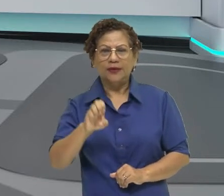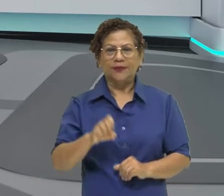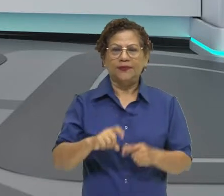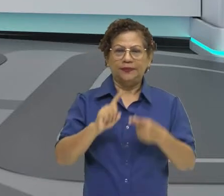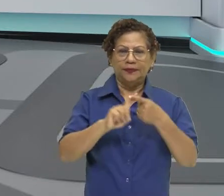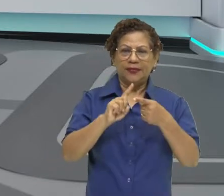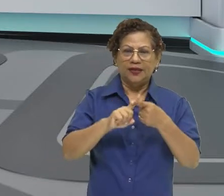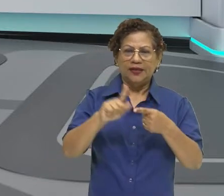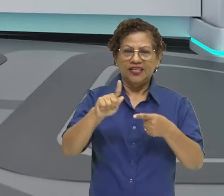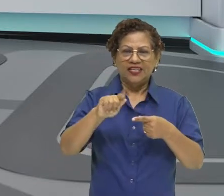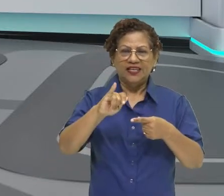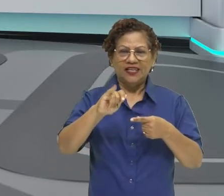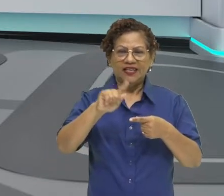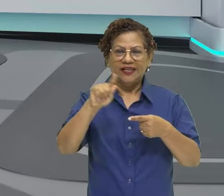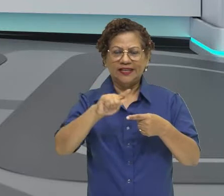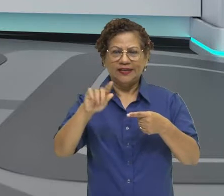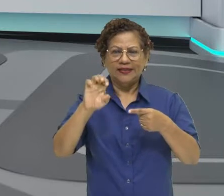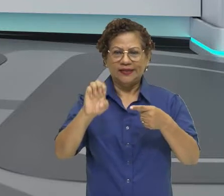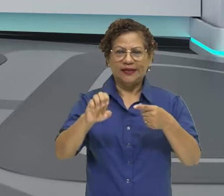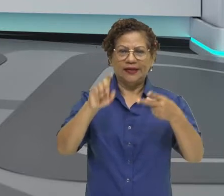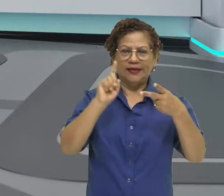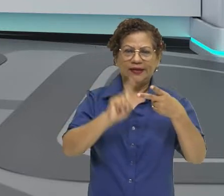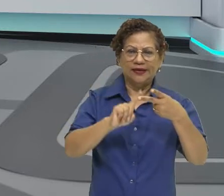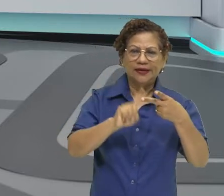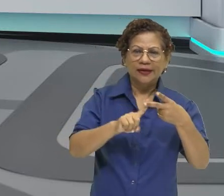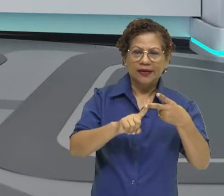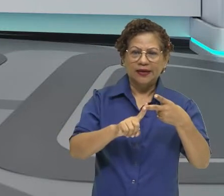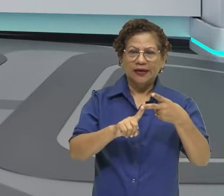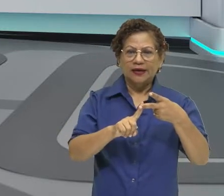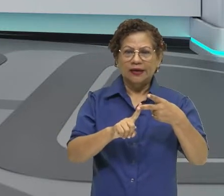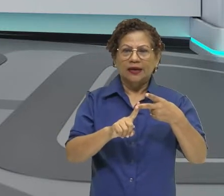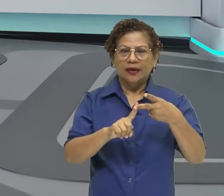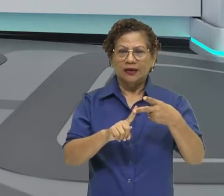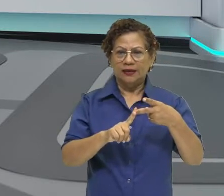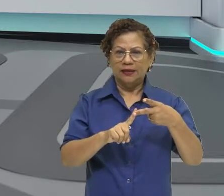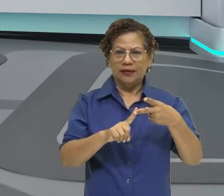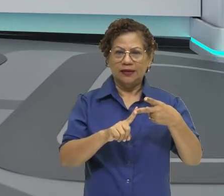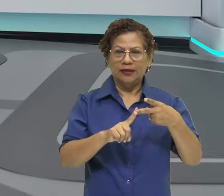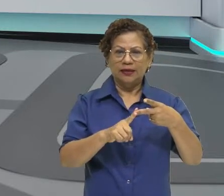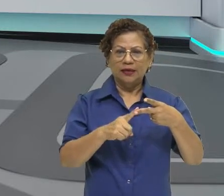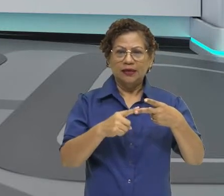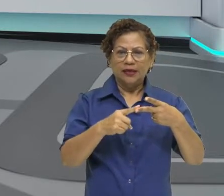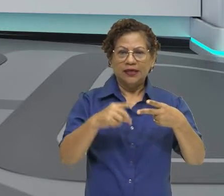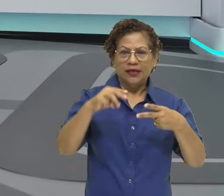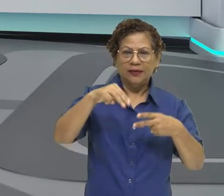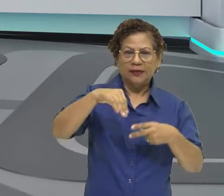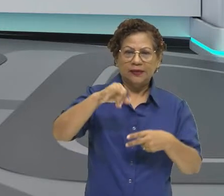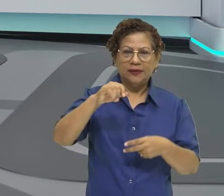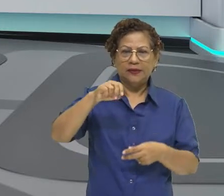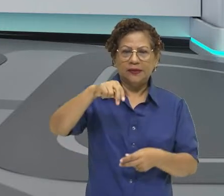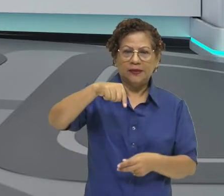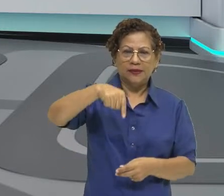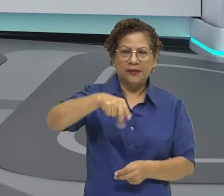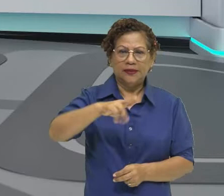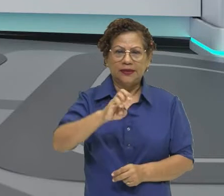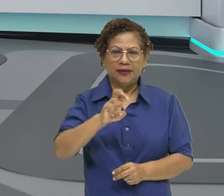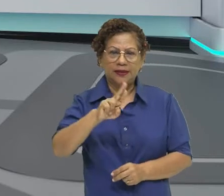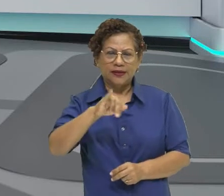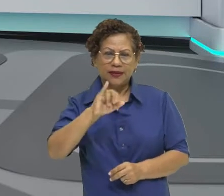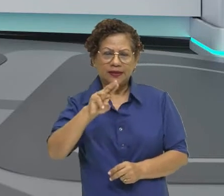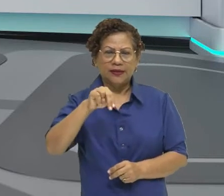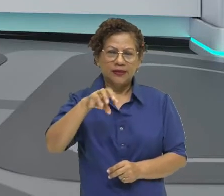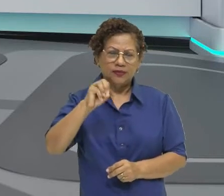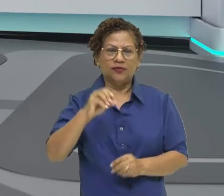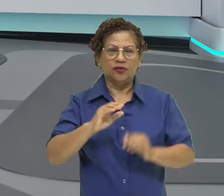pessoas? Não, Kelpis, Kefren e Miquerinos é o nome, né, das principais pirâmides